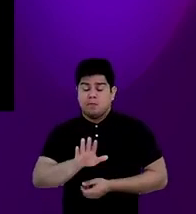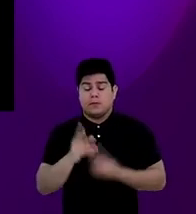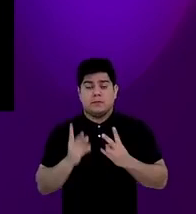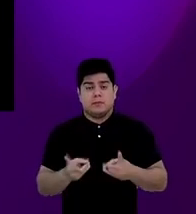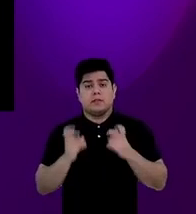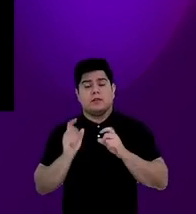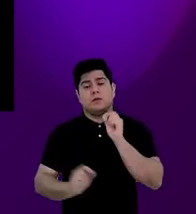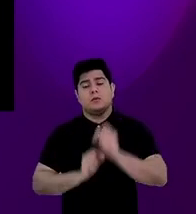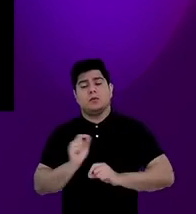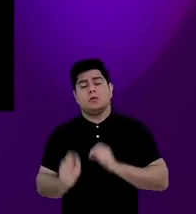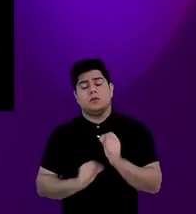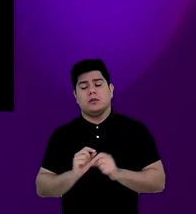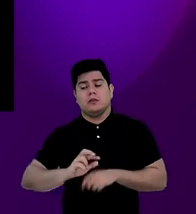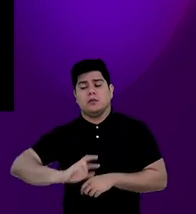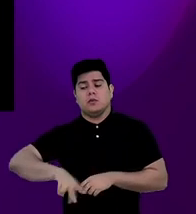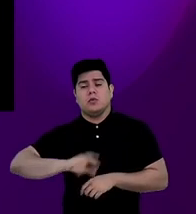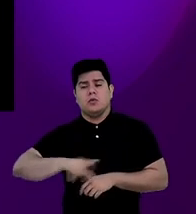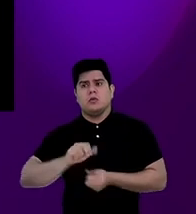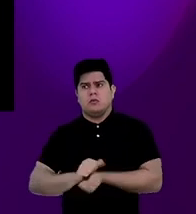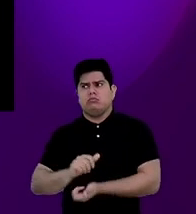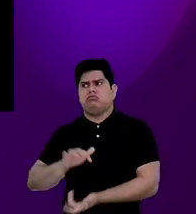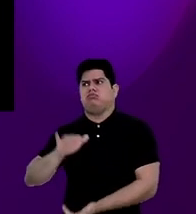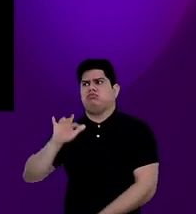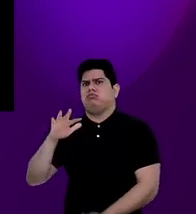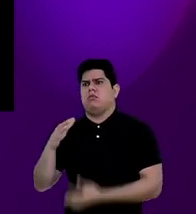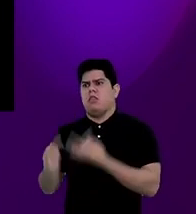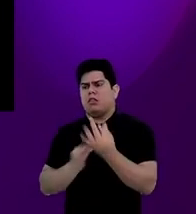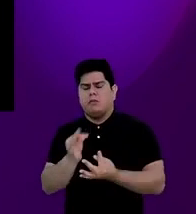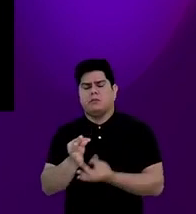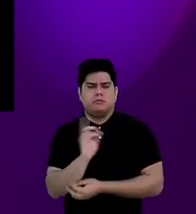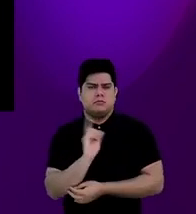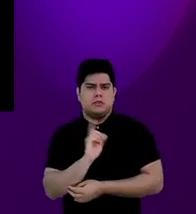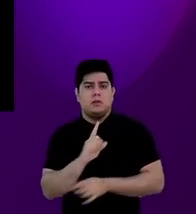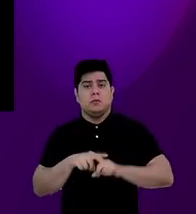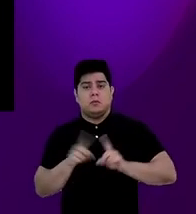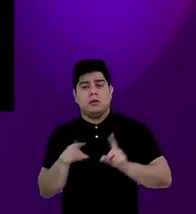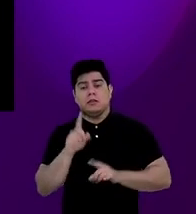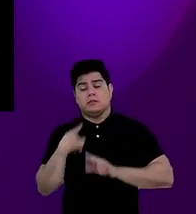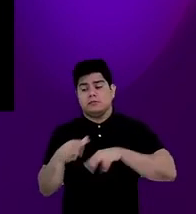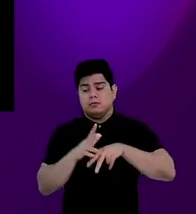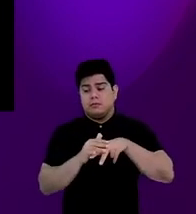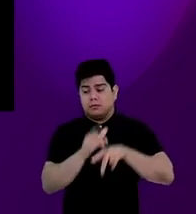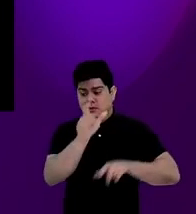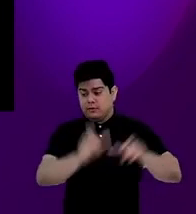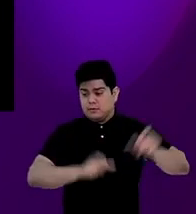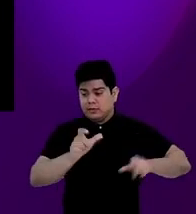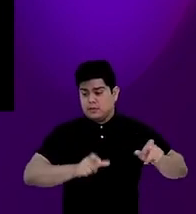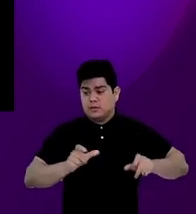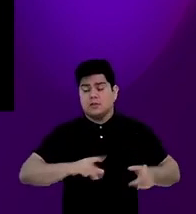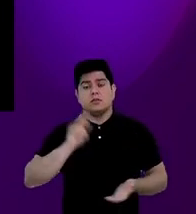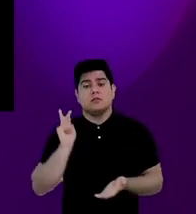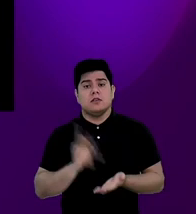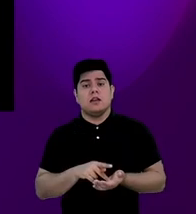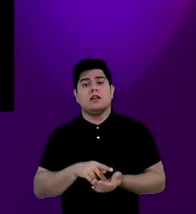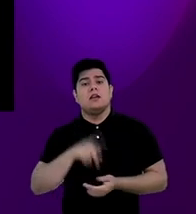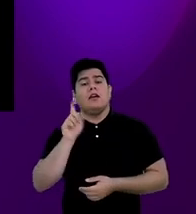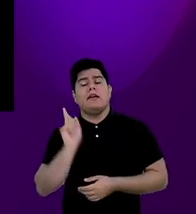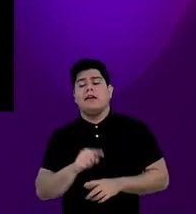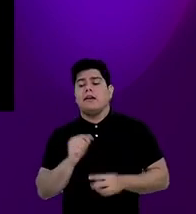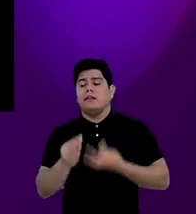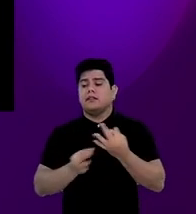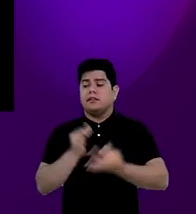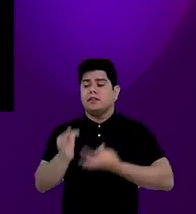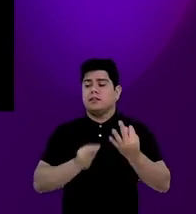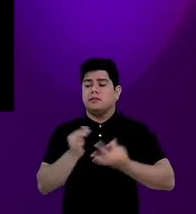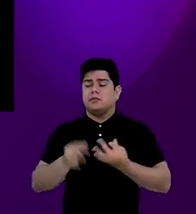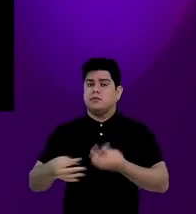observa aqui que não é um volume muito grande de tratamentos, mas por se tratar de pacientes, mas por se tratar realmente de um tratamento